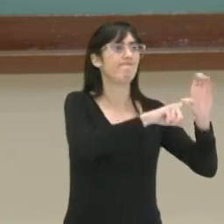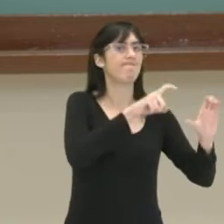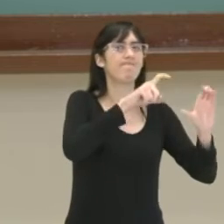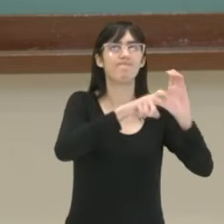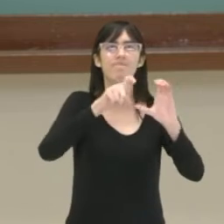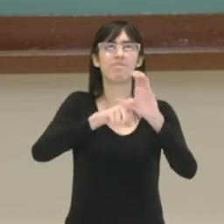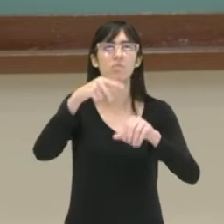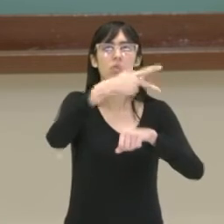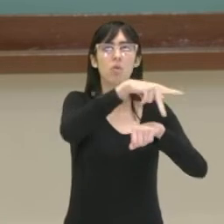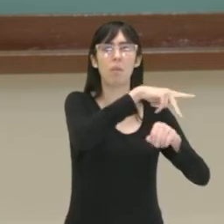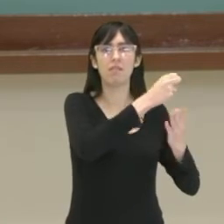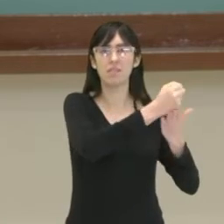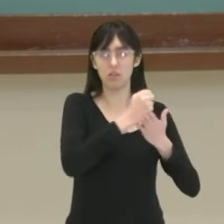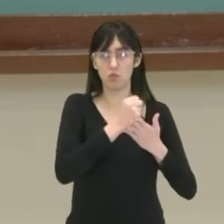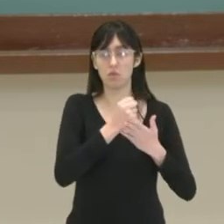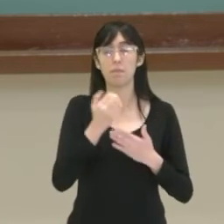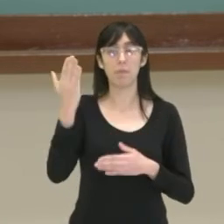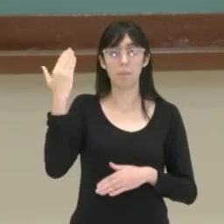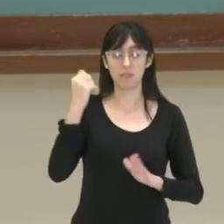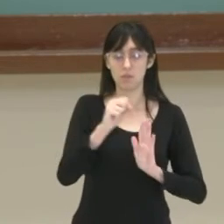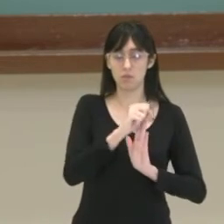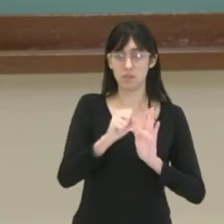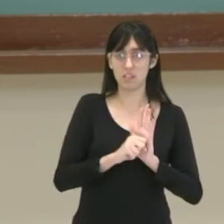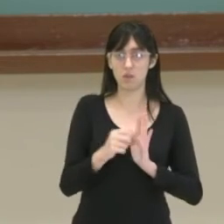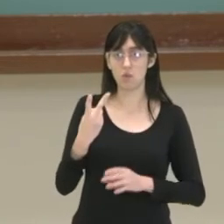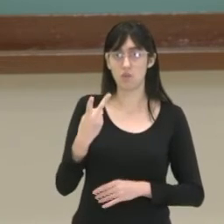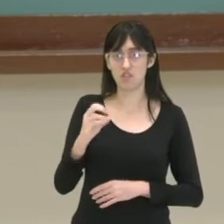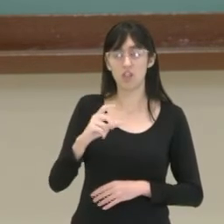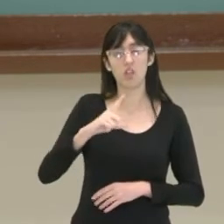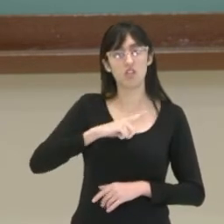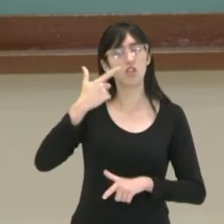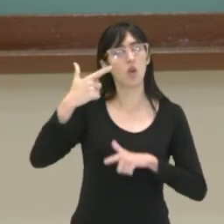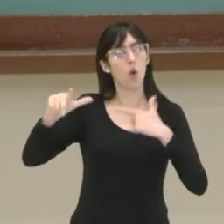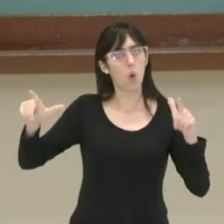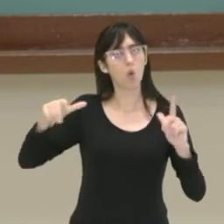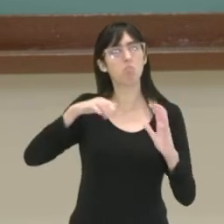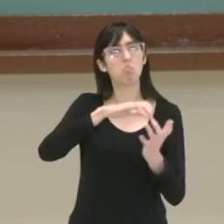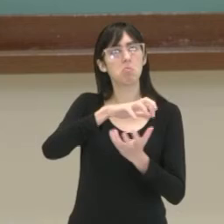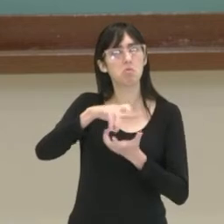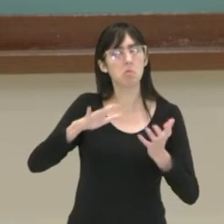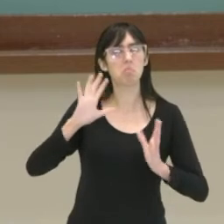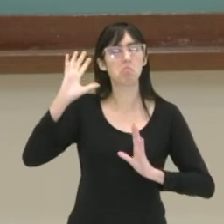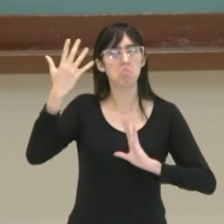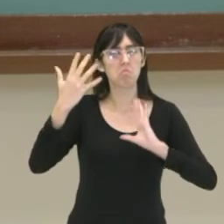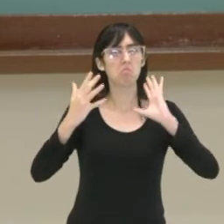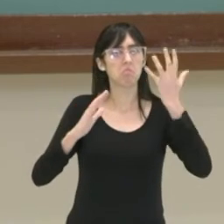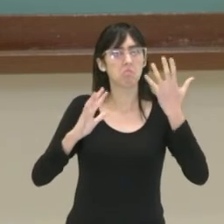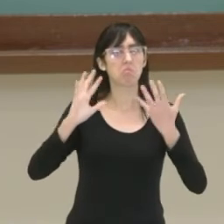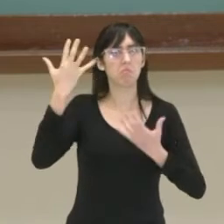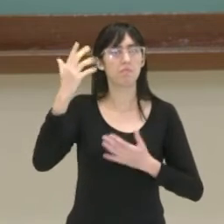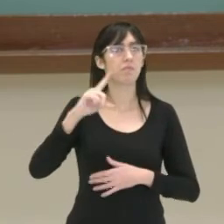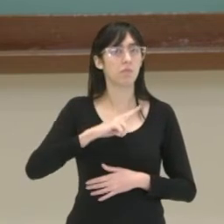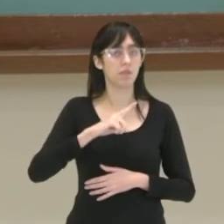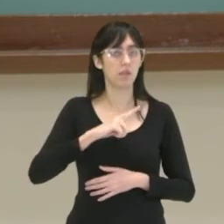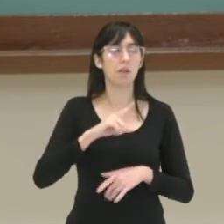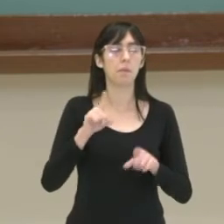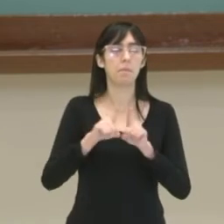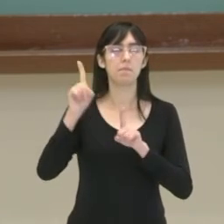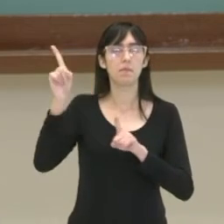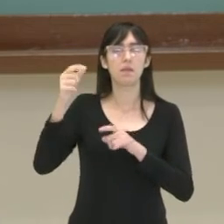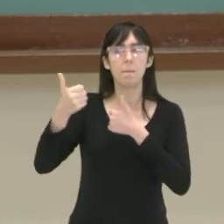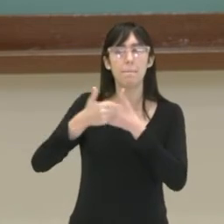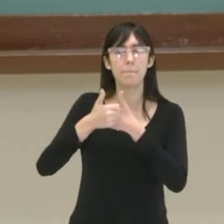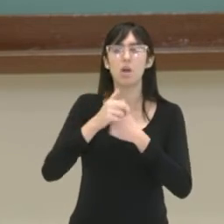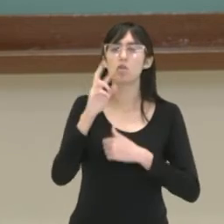lembrar que no início do século XX, outros movimentos vinham surgindo e, como no vizinho